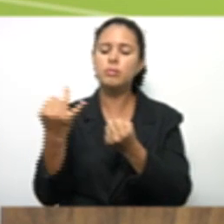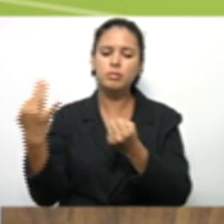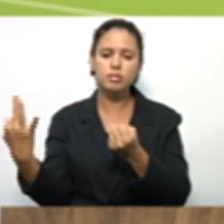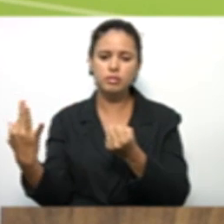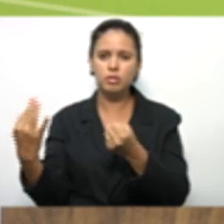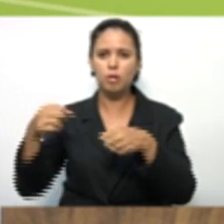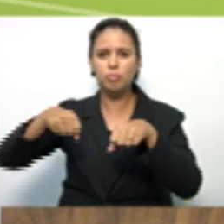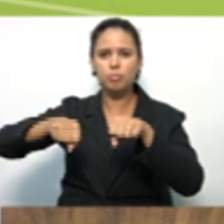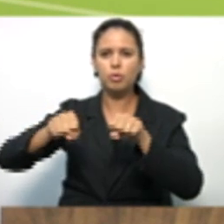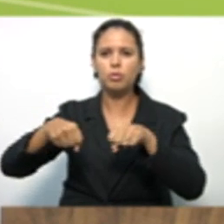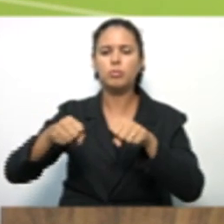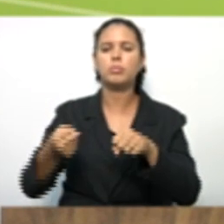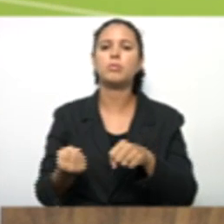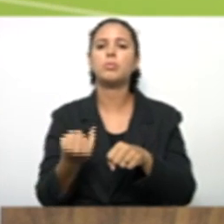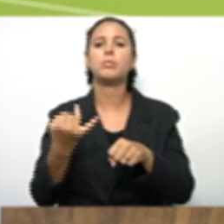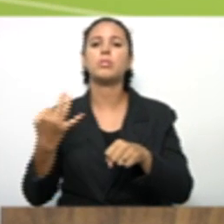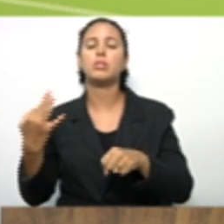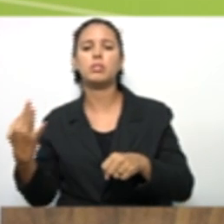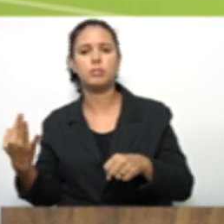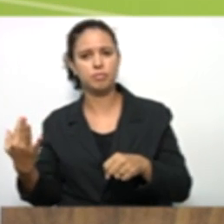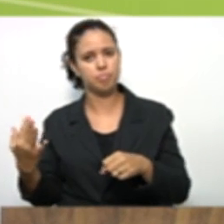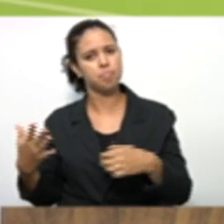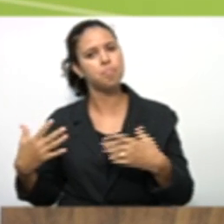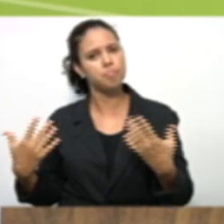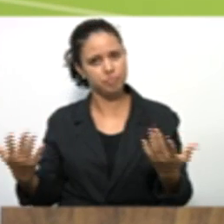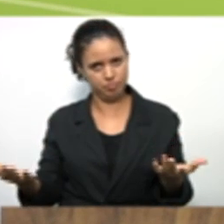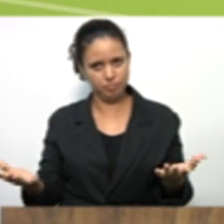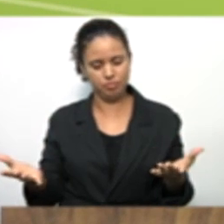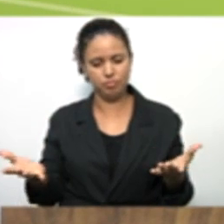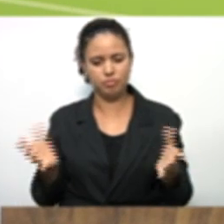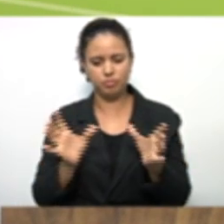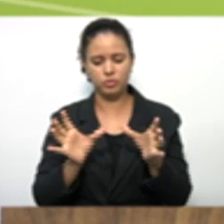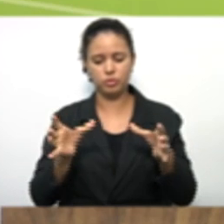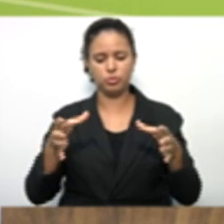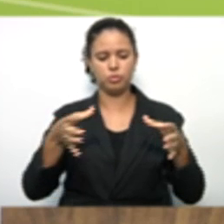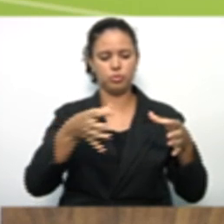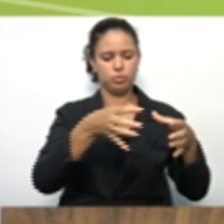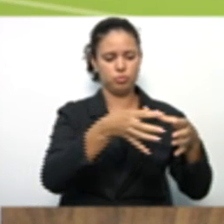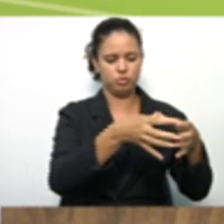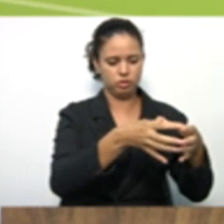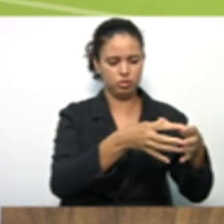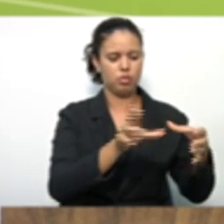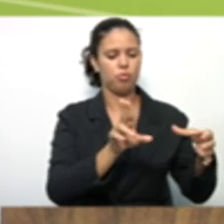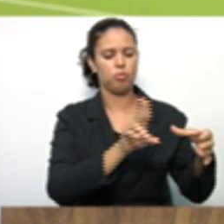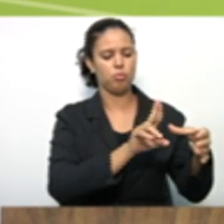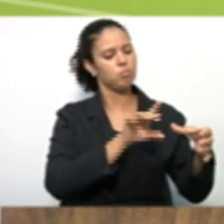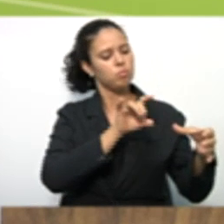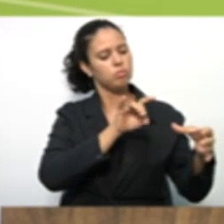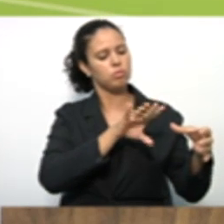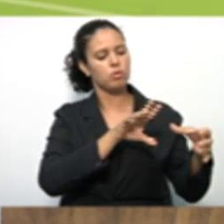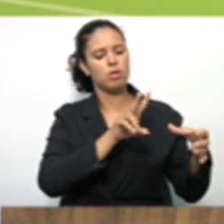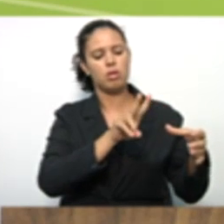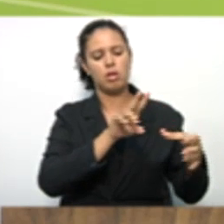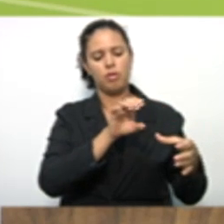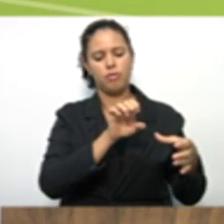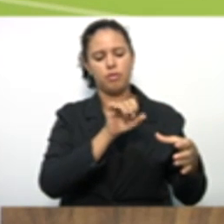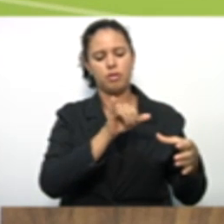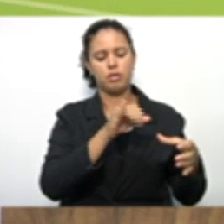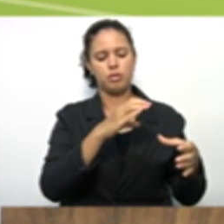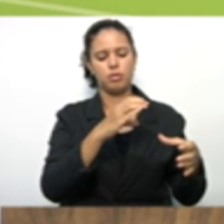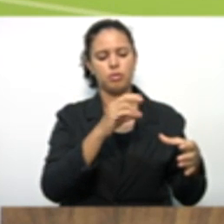quais são os valores dele? Portanto, quando a gente ajunta tudo no nome só, veículos, esses veículos são a